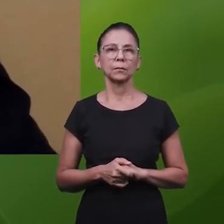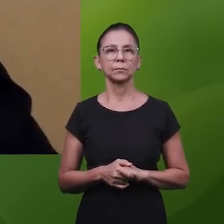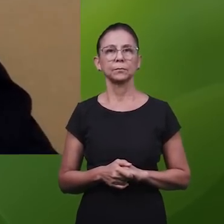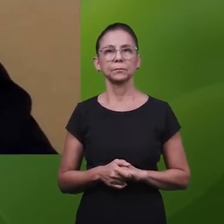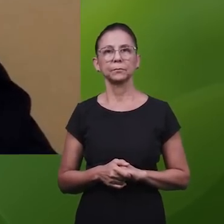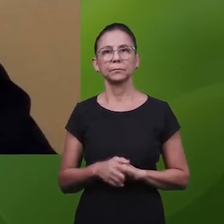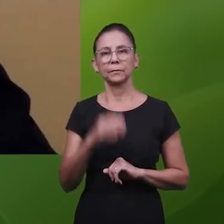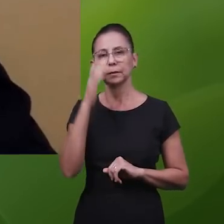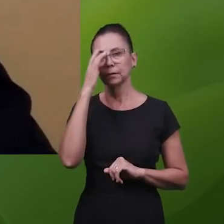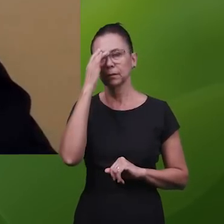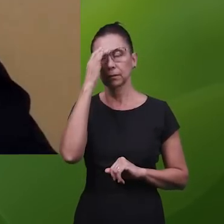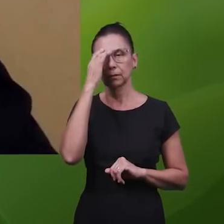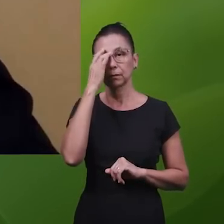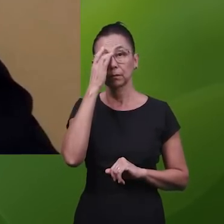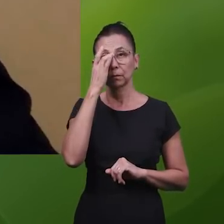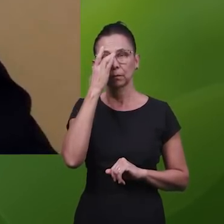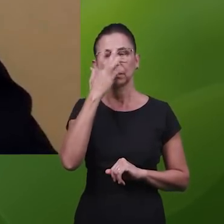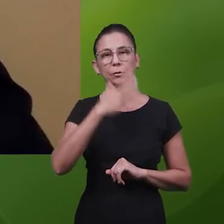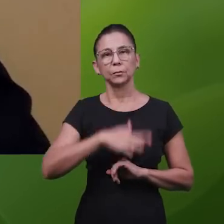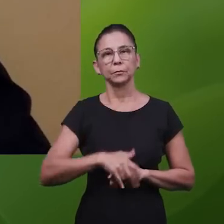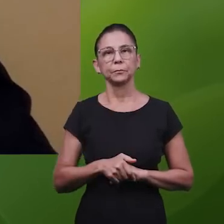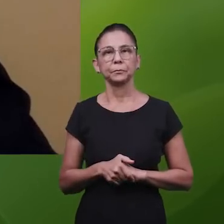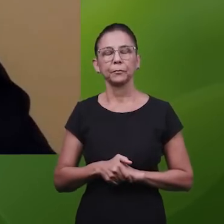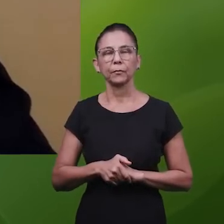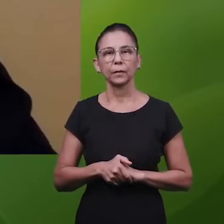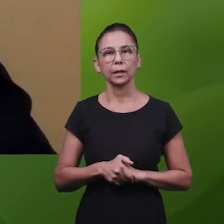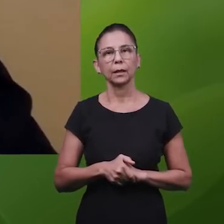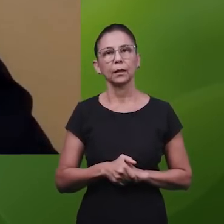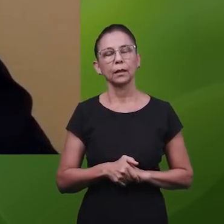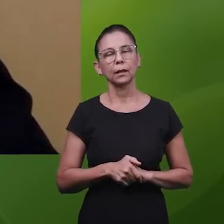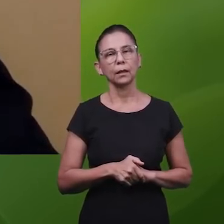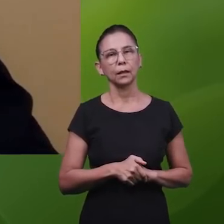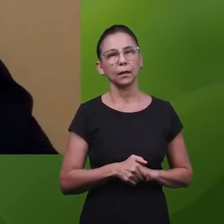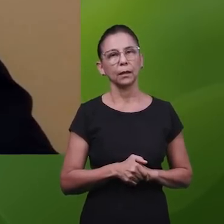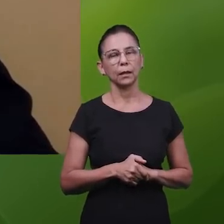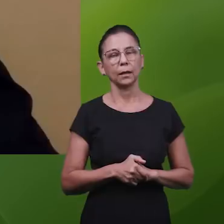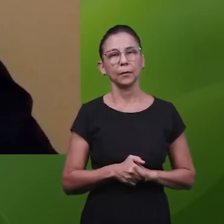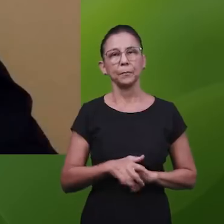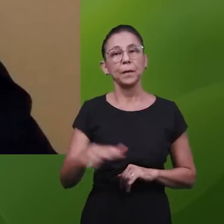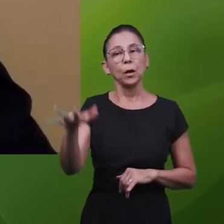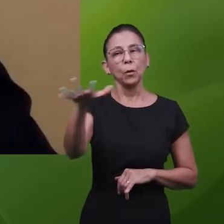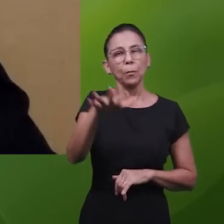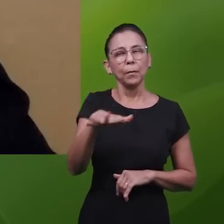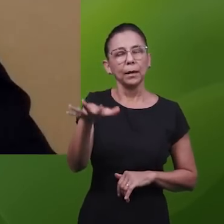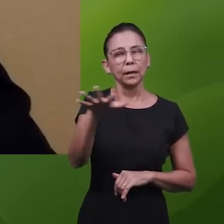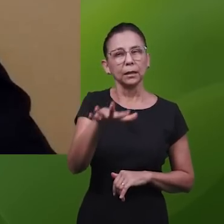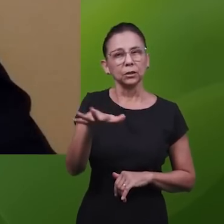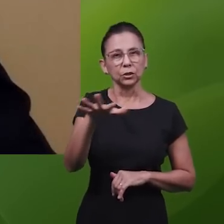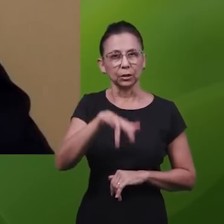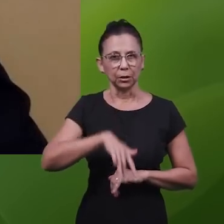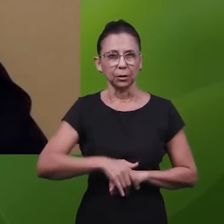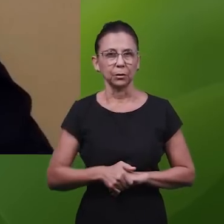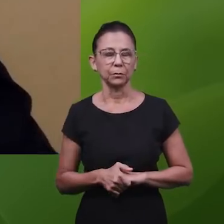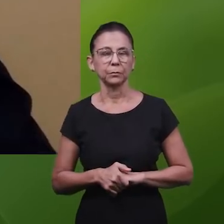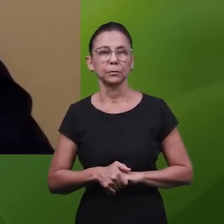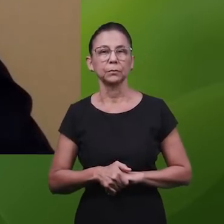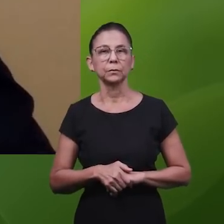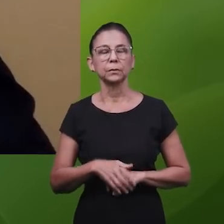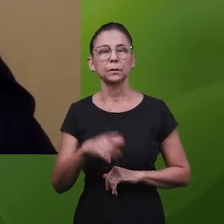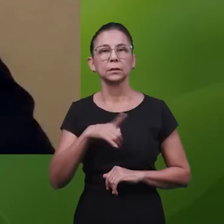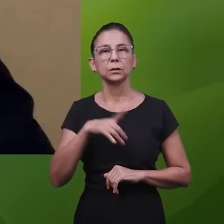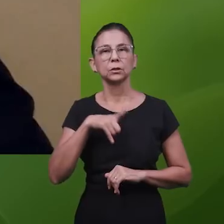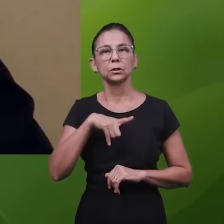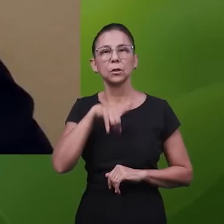as pombas lá naquela região eram pombas selvagens. O